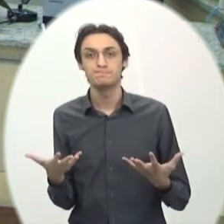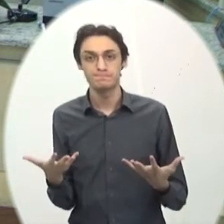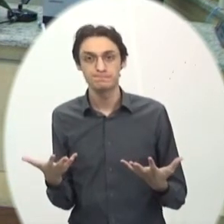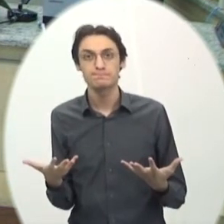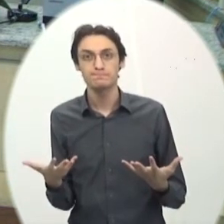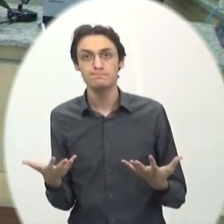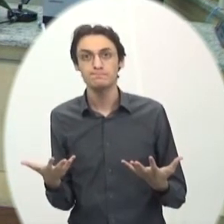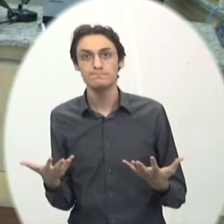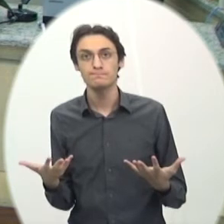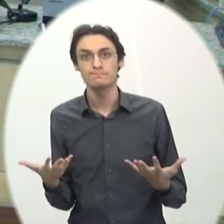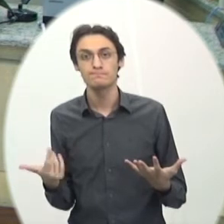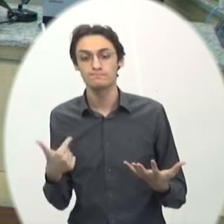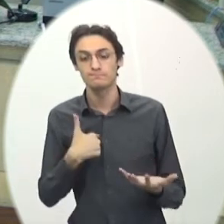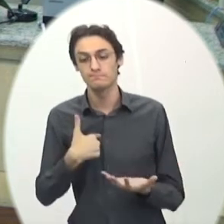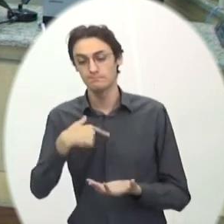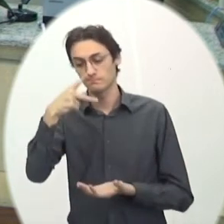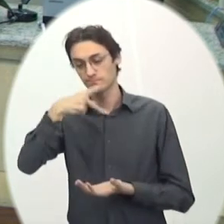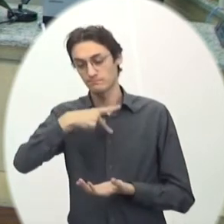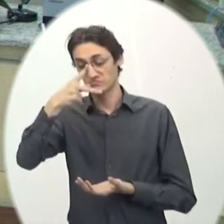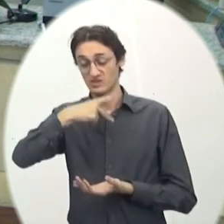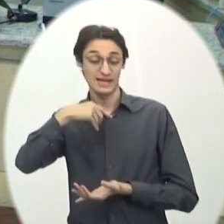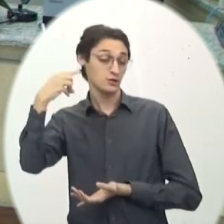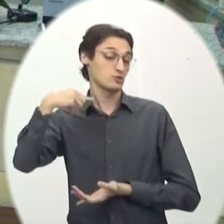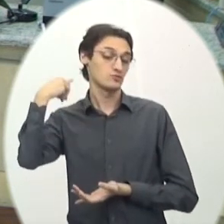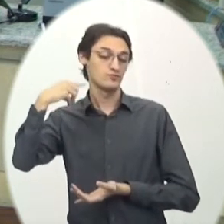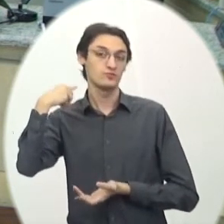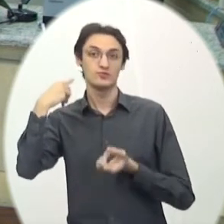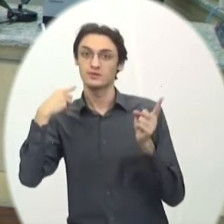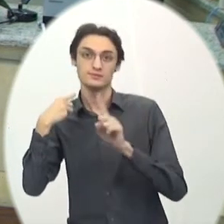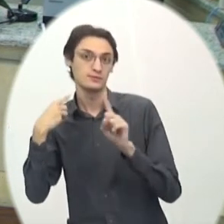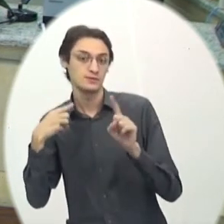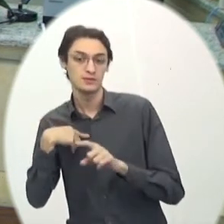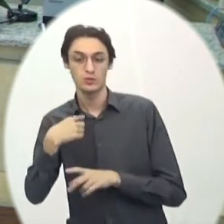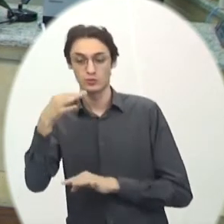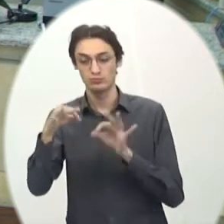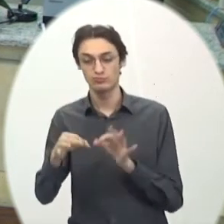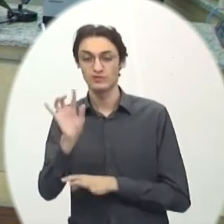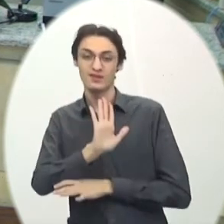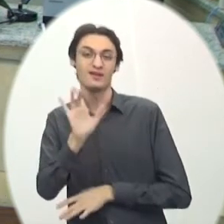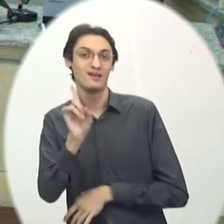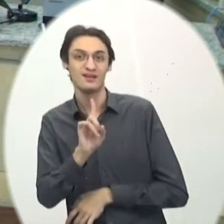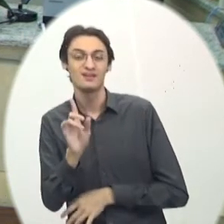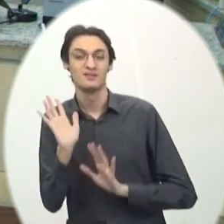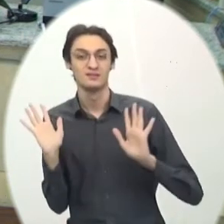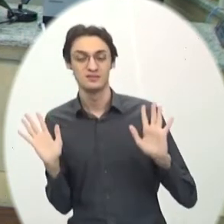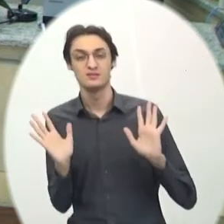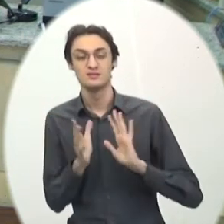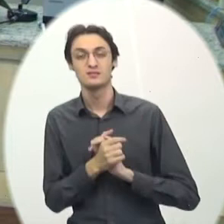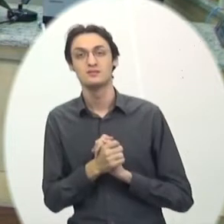eu, particularmente, eu não sou advogado, né, não sou jurista, mas eu,